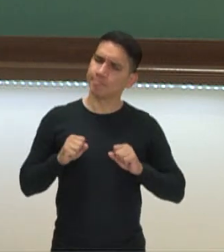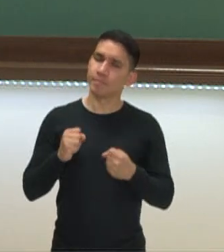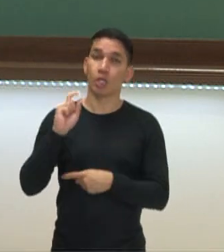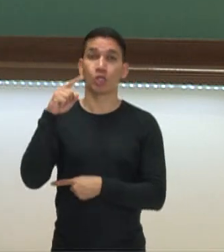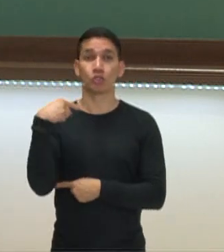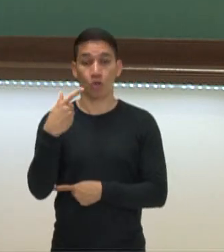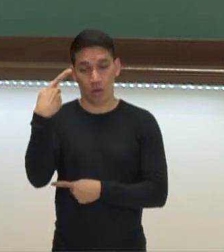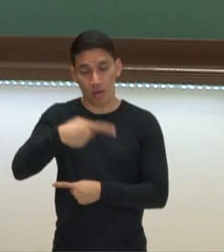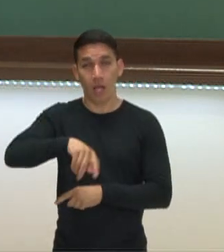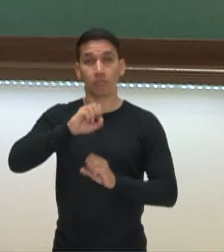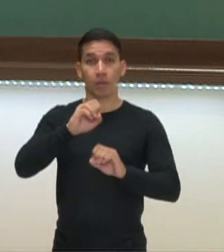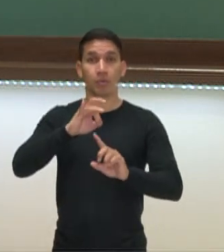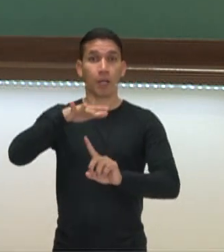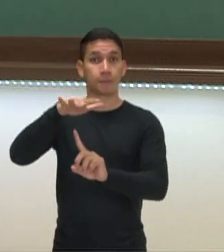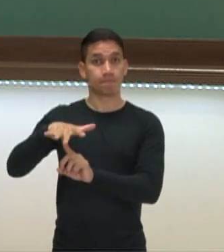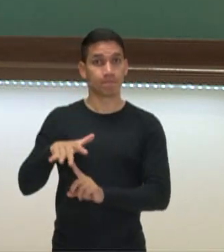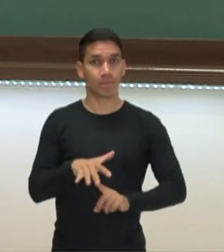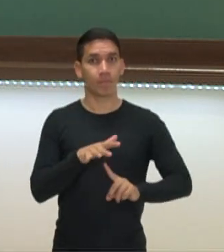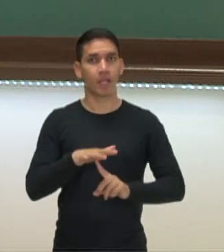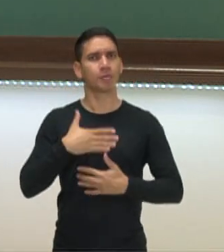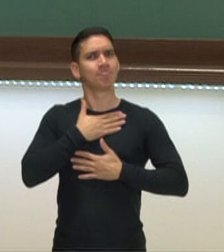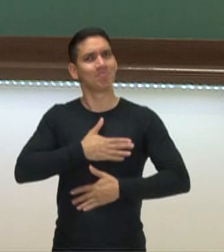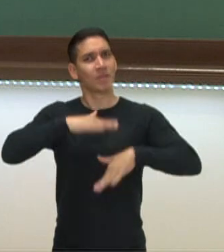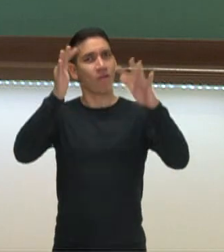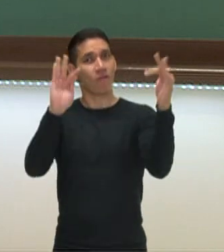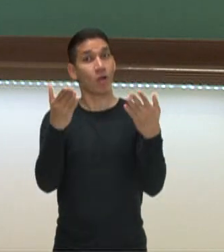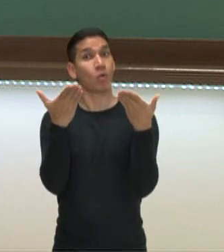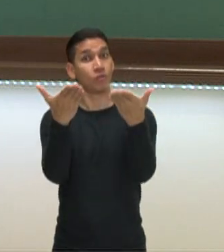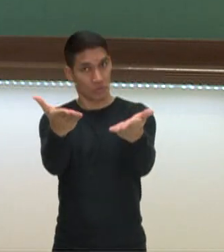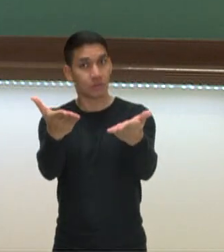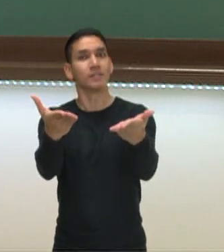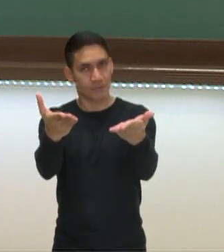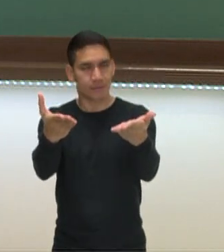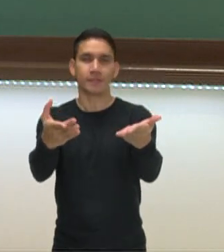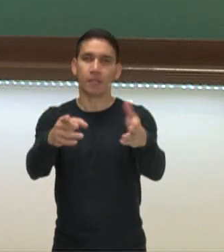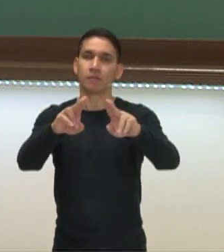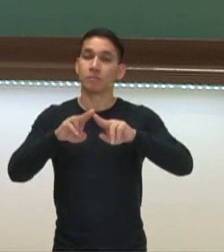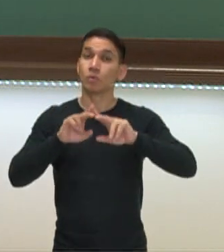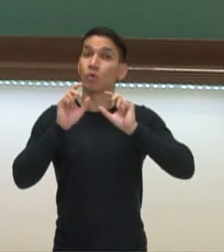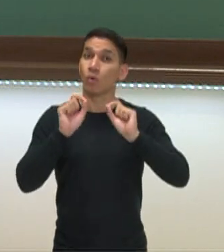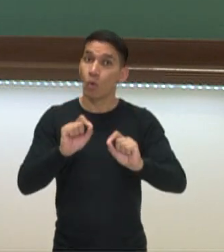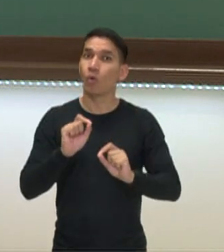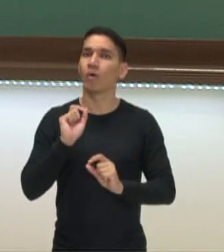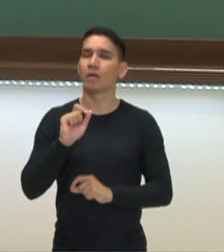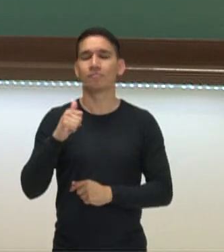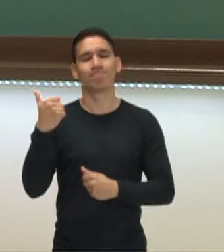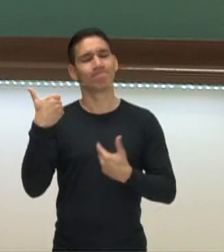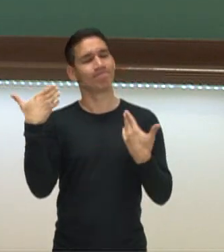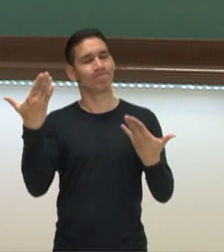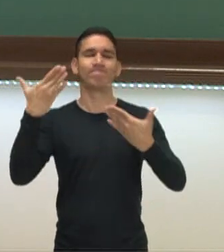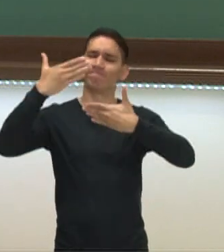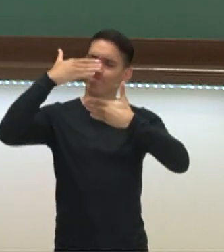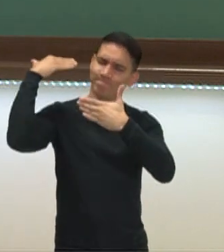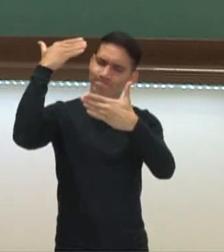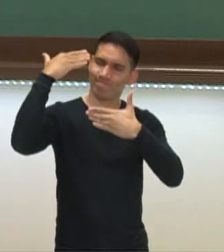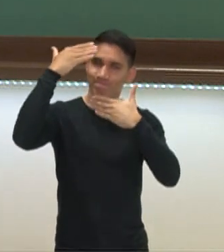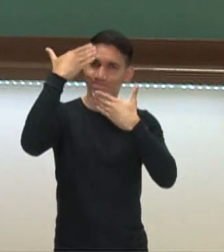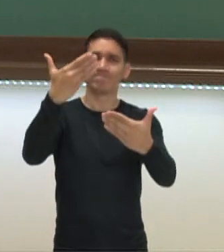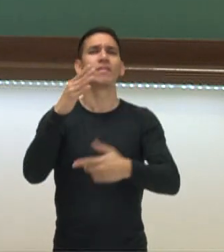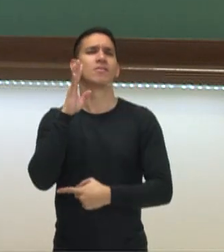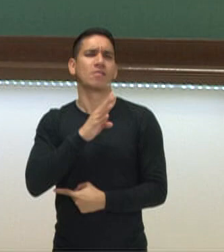Nós aqui do Aulas Paraná estamos muito felizes contigo. Então, muito, muito,